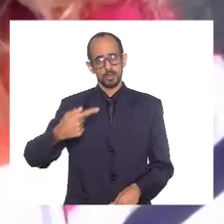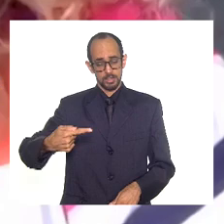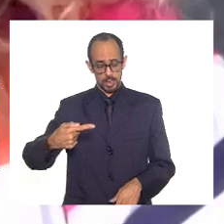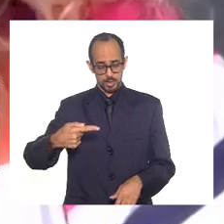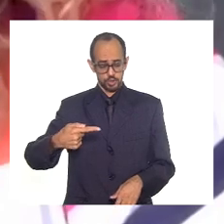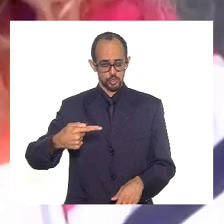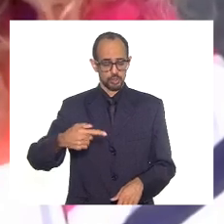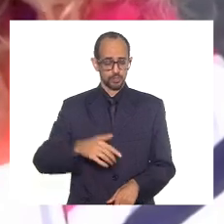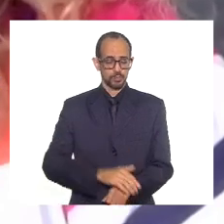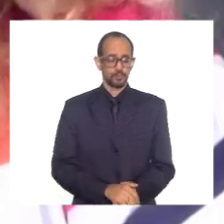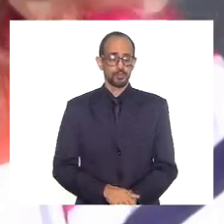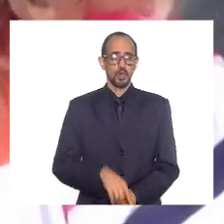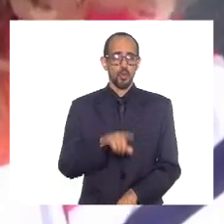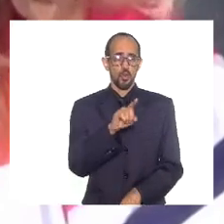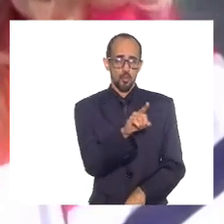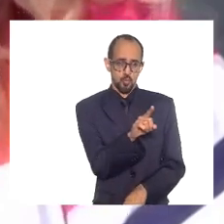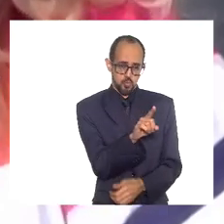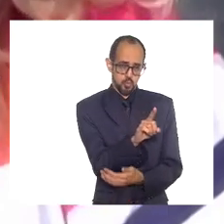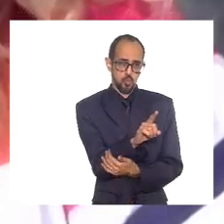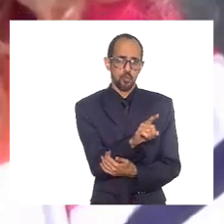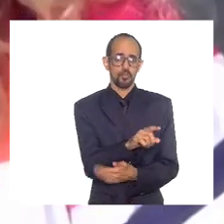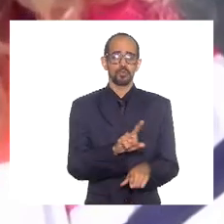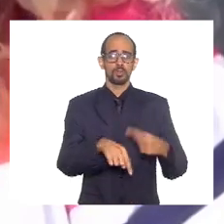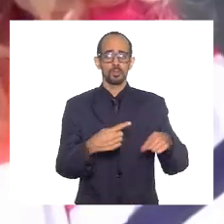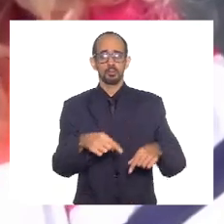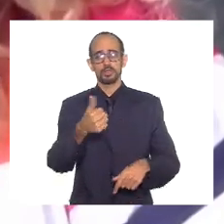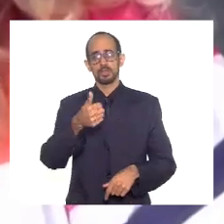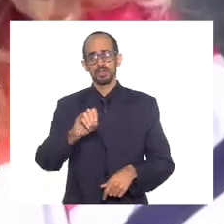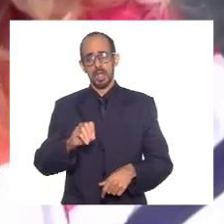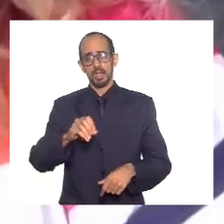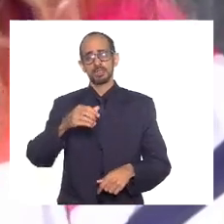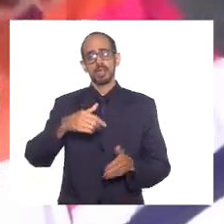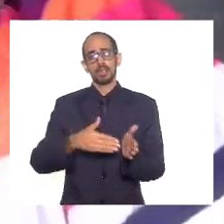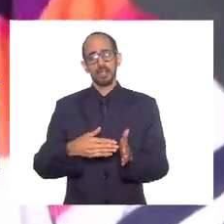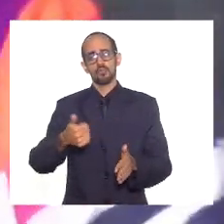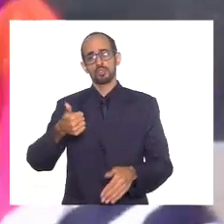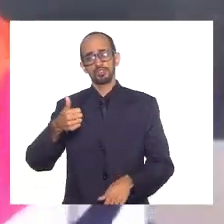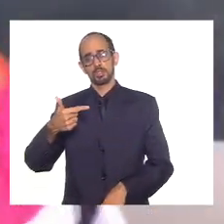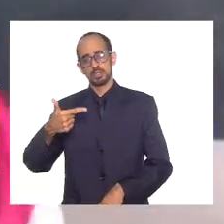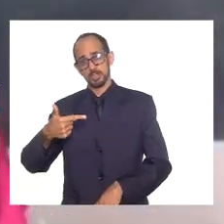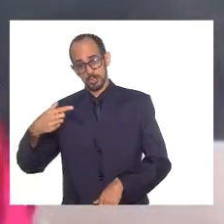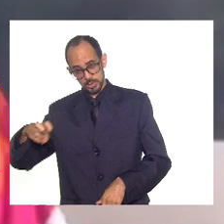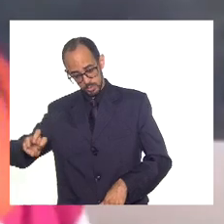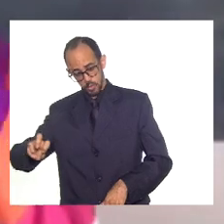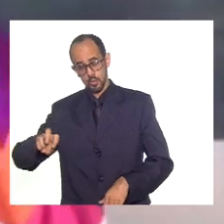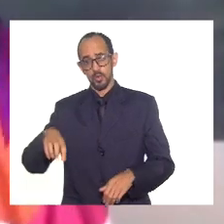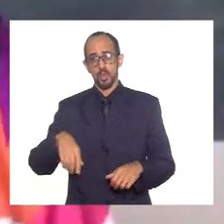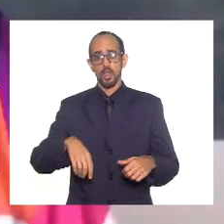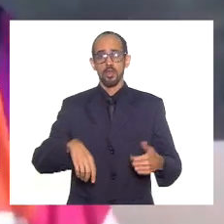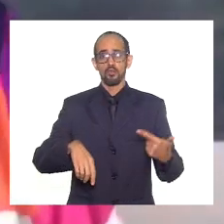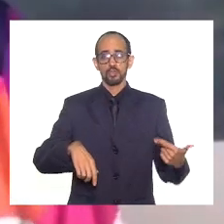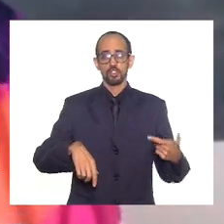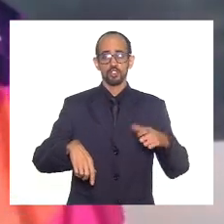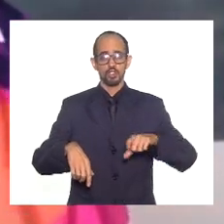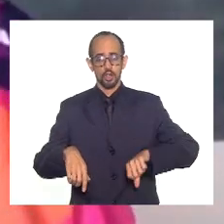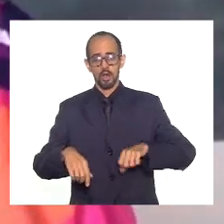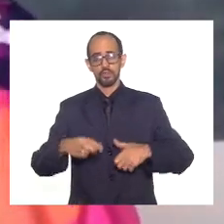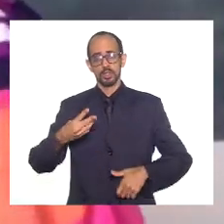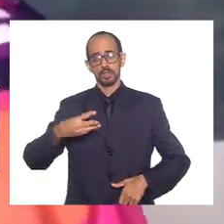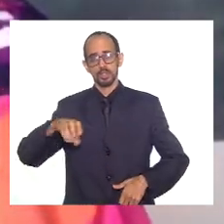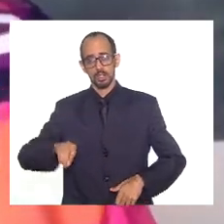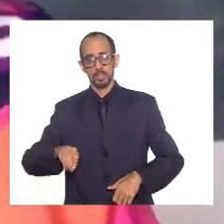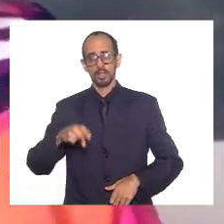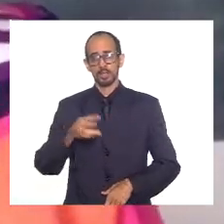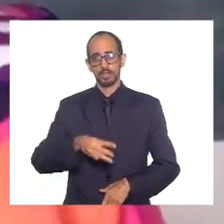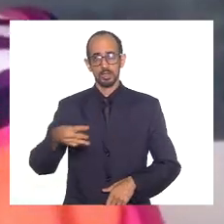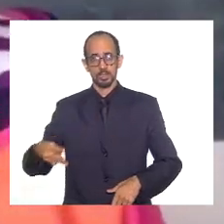para repetir, a emenda número 1, de 10 a 25, 29, 30, 33